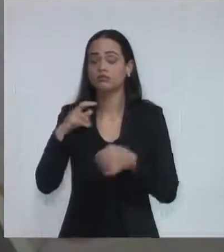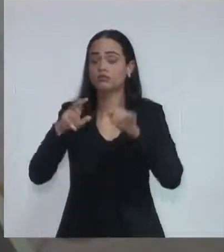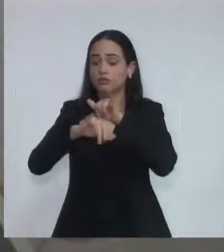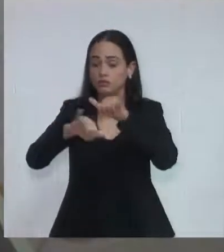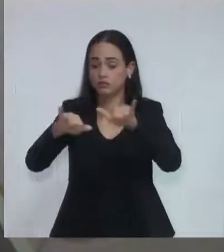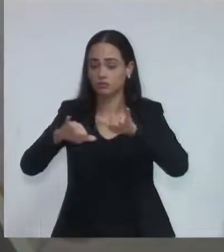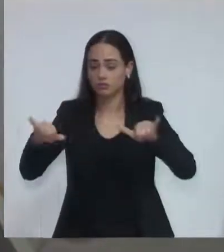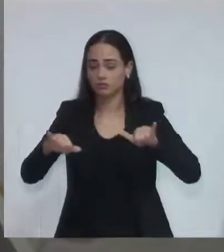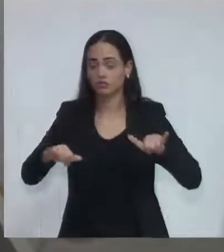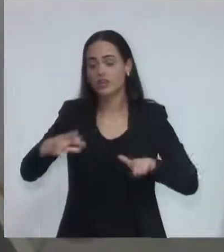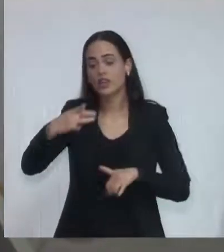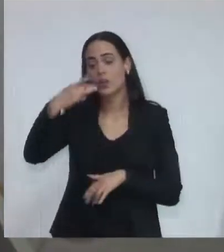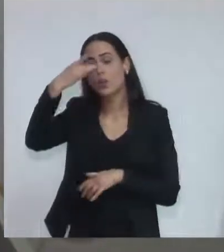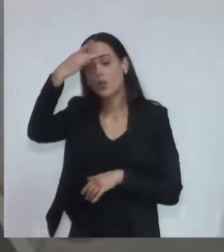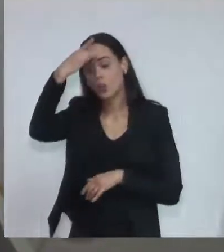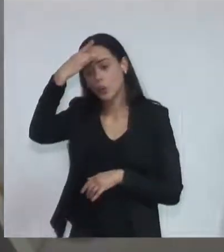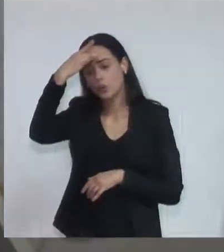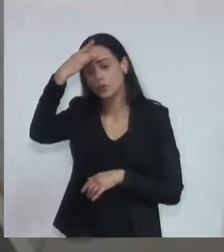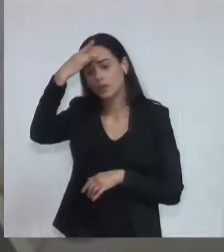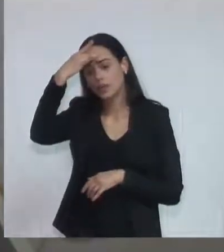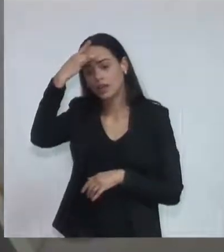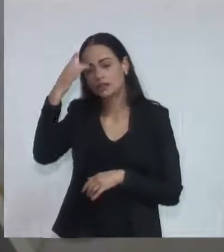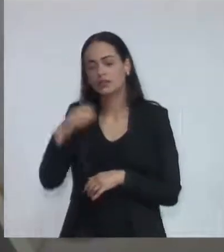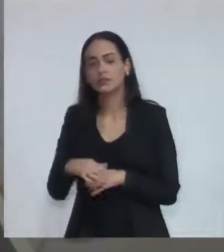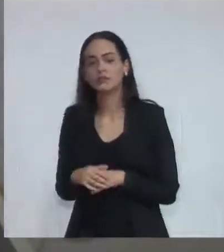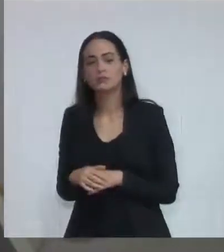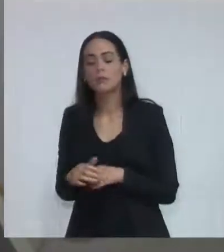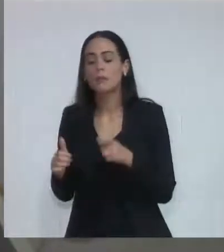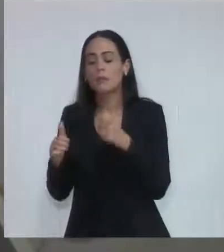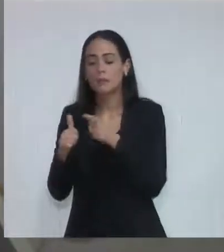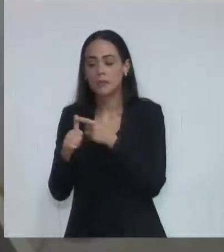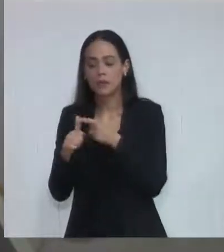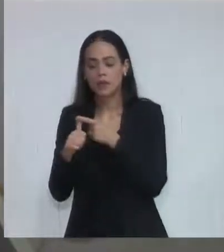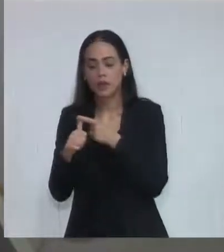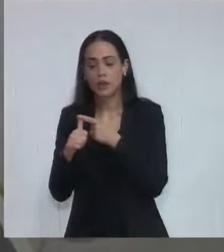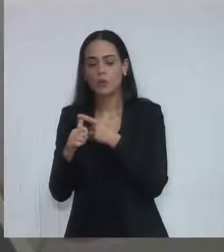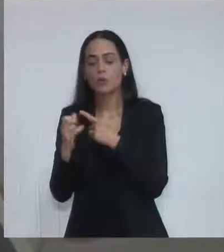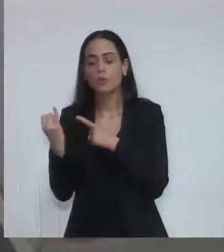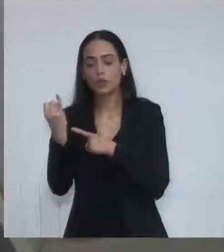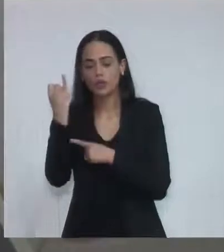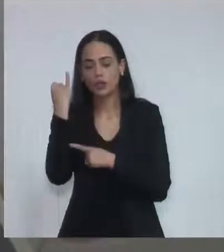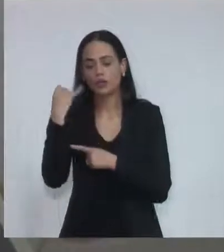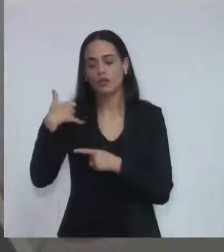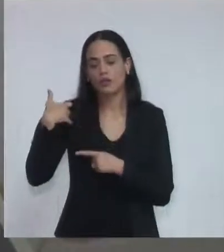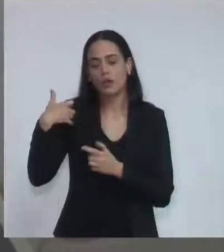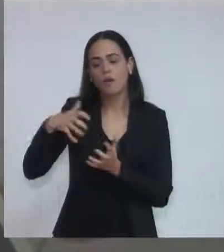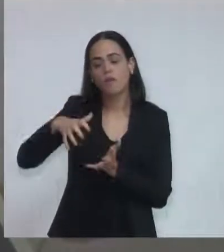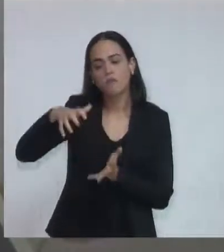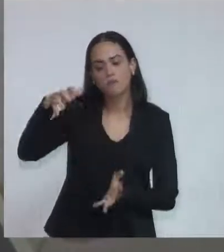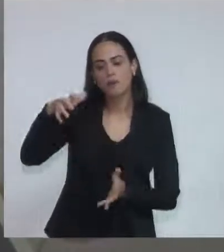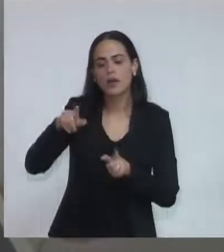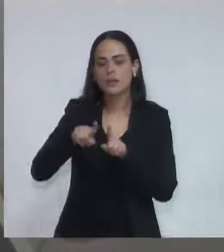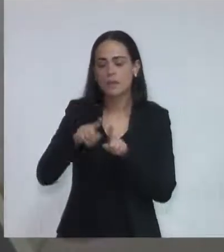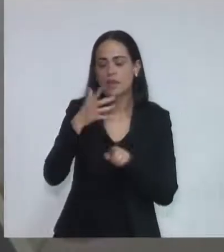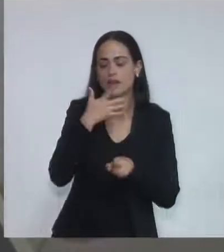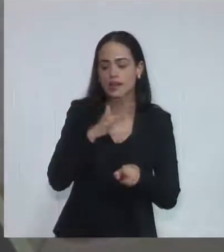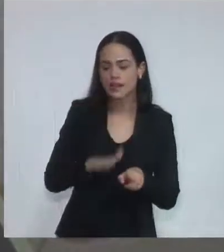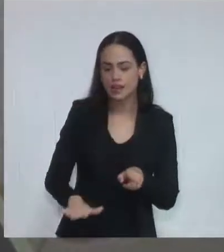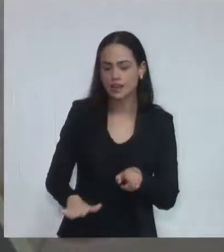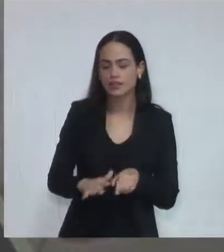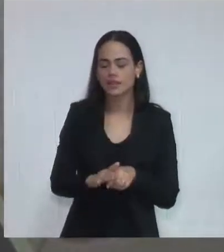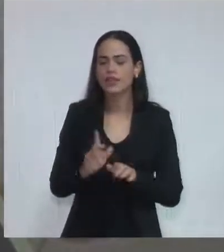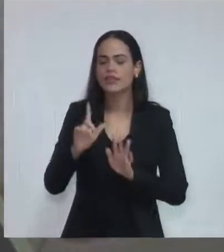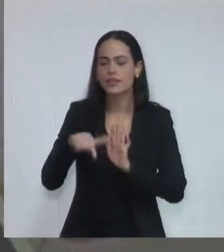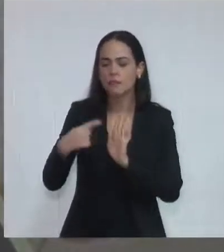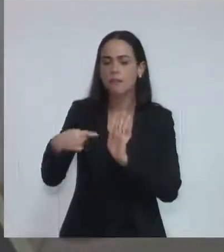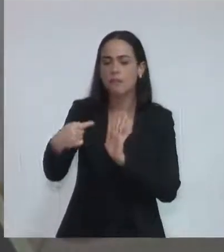necessário aí, a princípio a vacinação são para crianças e idosos, né, Renata? Mas vai atingir toda a comunidade, né? O governo, a vacina vem do governo e ela